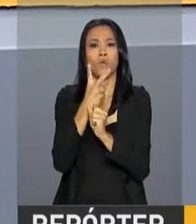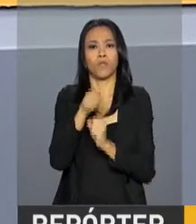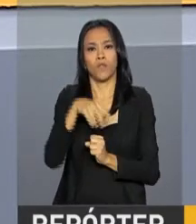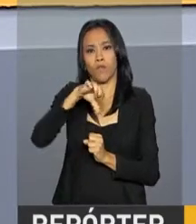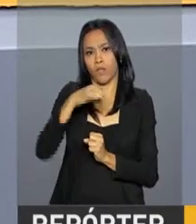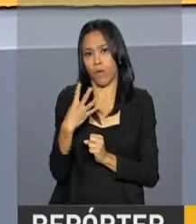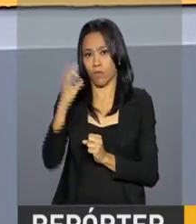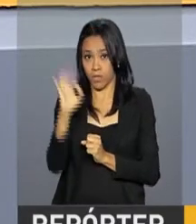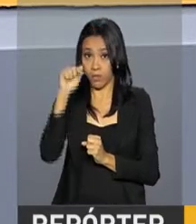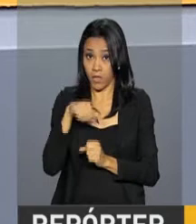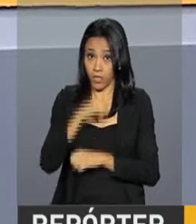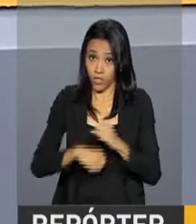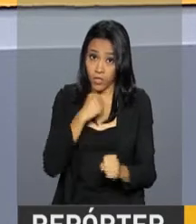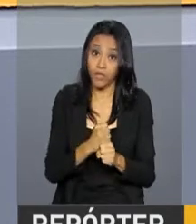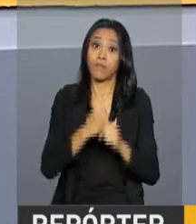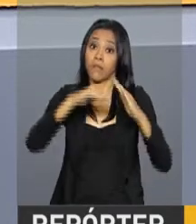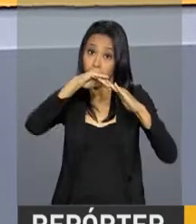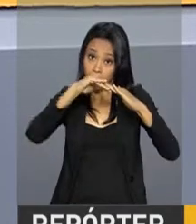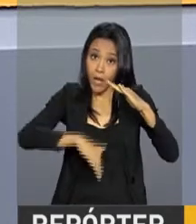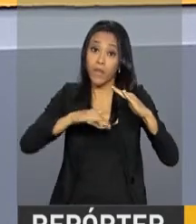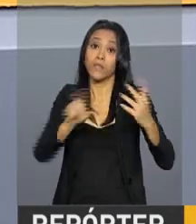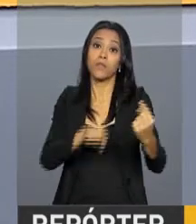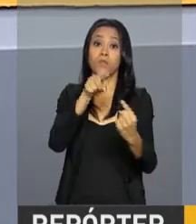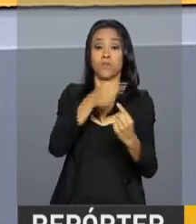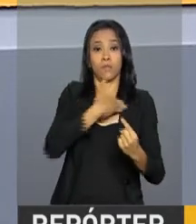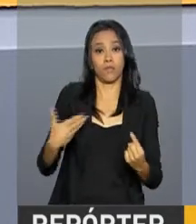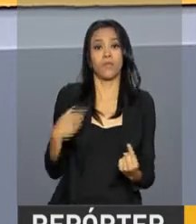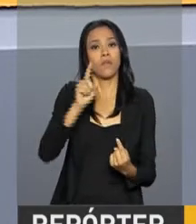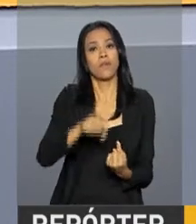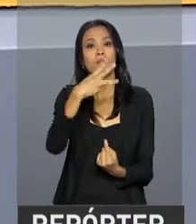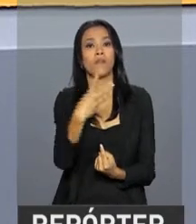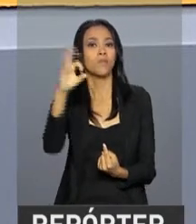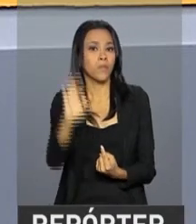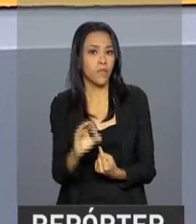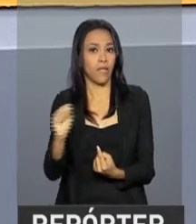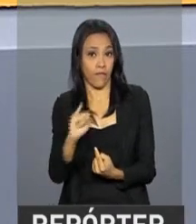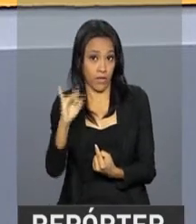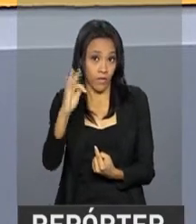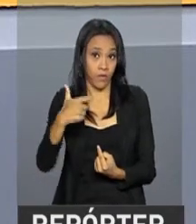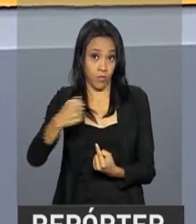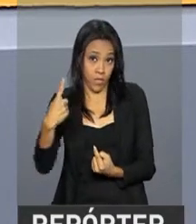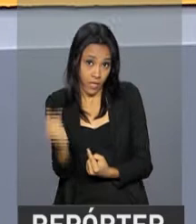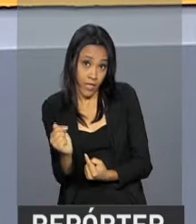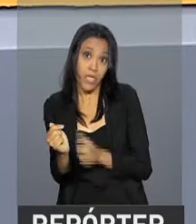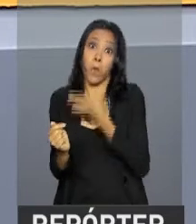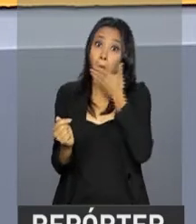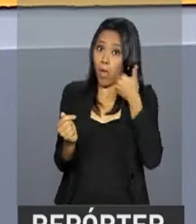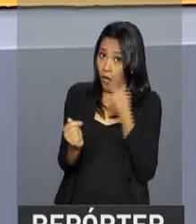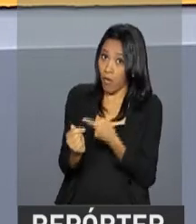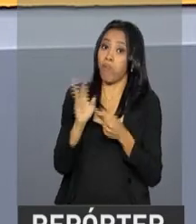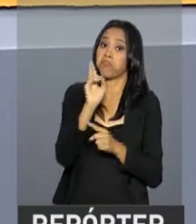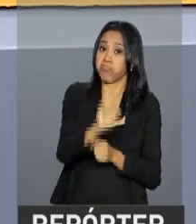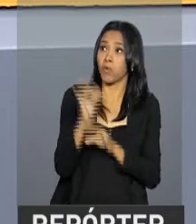neste ano o índice está abaixo do piso da meta que é de 3% para a inflação em 2017 e ao melhor resultado acumulado